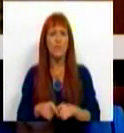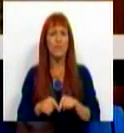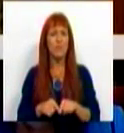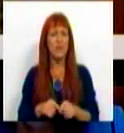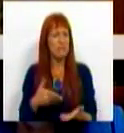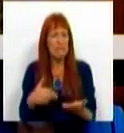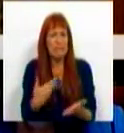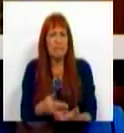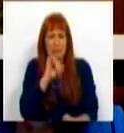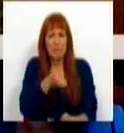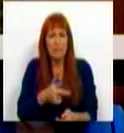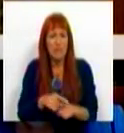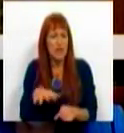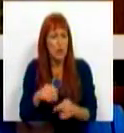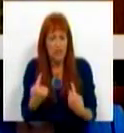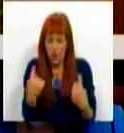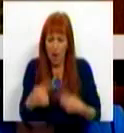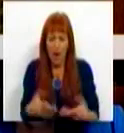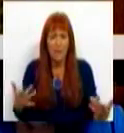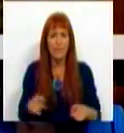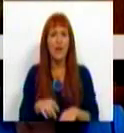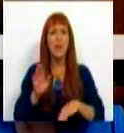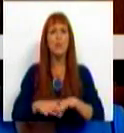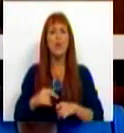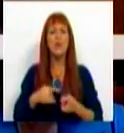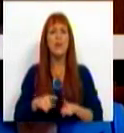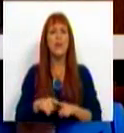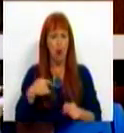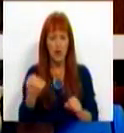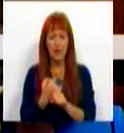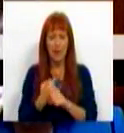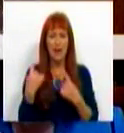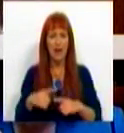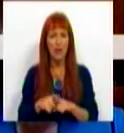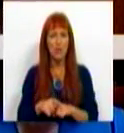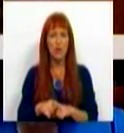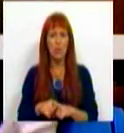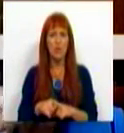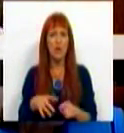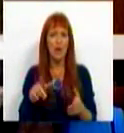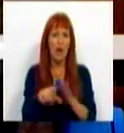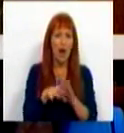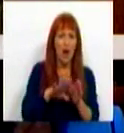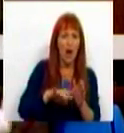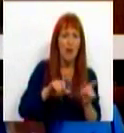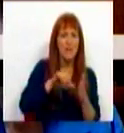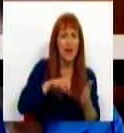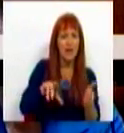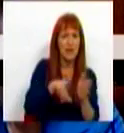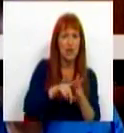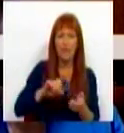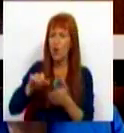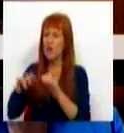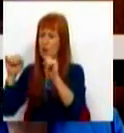É iníqua a situação que nós temos e por isso temos estado a trabalhar, quer em sede legislativa, quer em sede de concertação